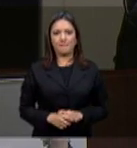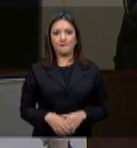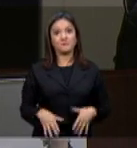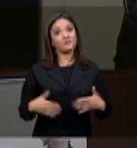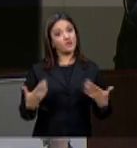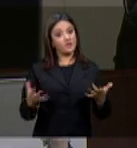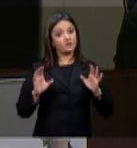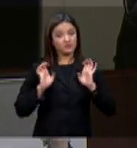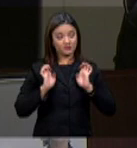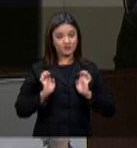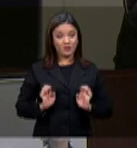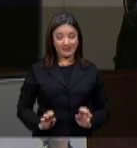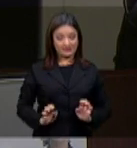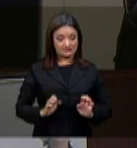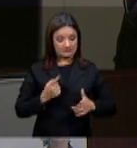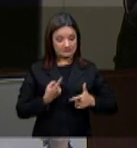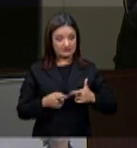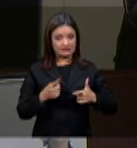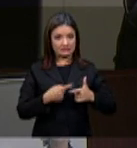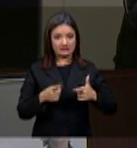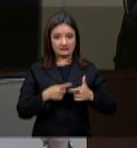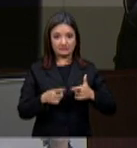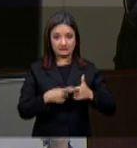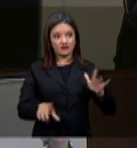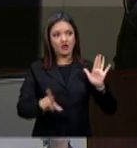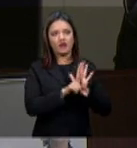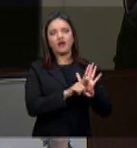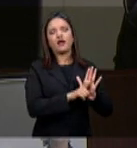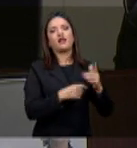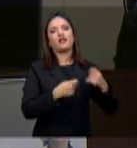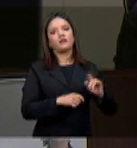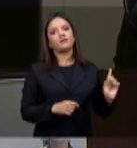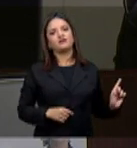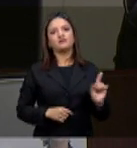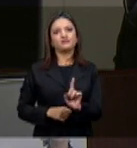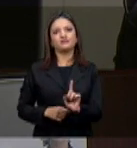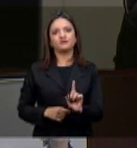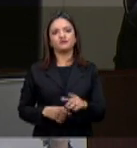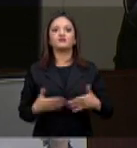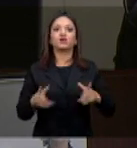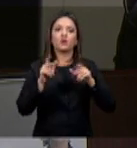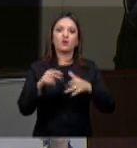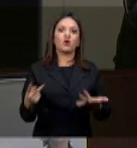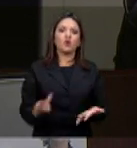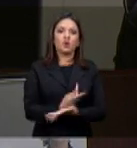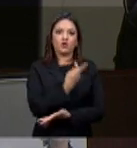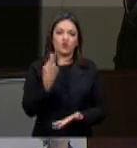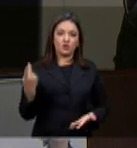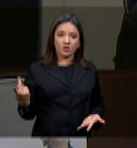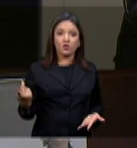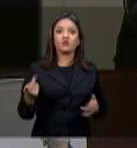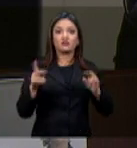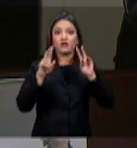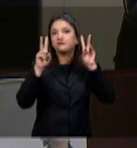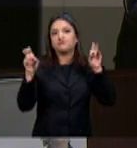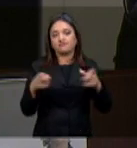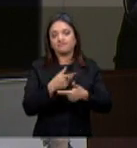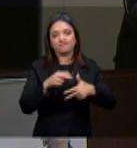ética entra em colapso, a lei incide. Como isso acontece em relação às opções de gênero? O que se